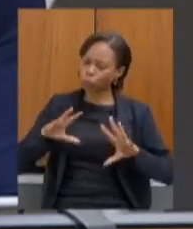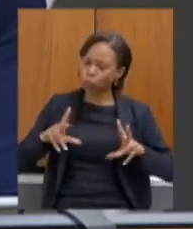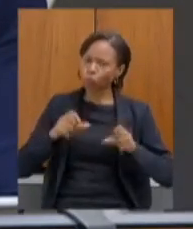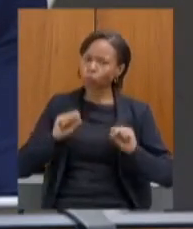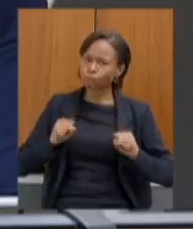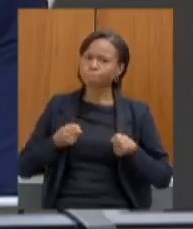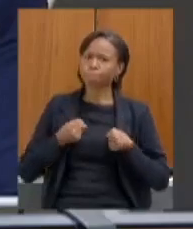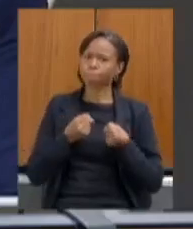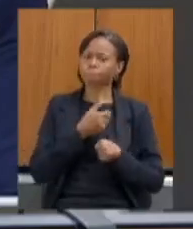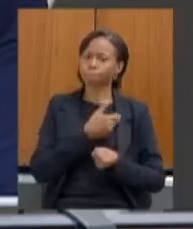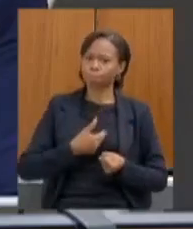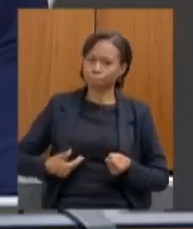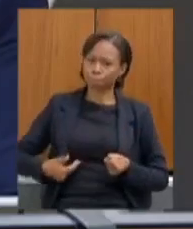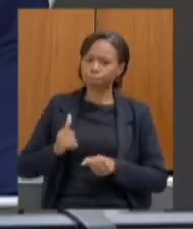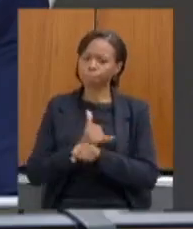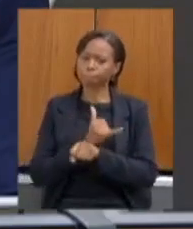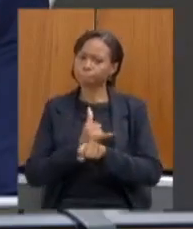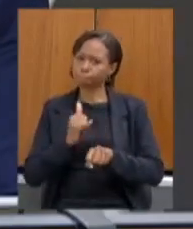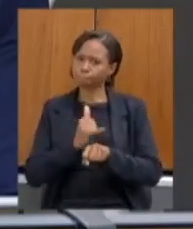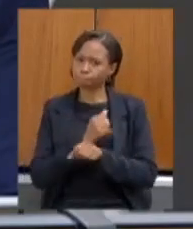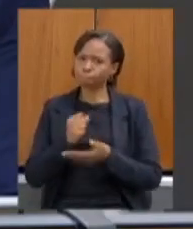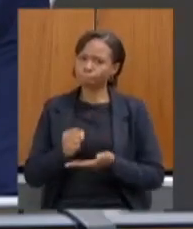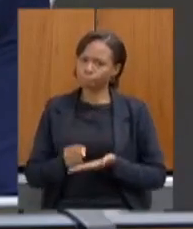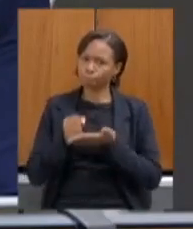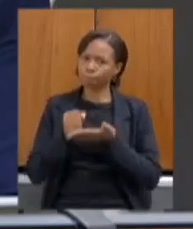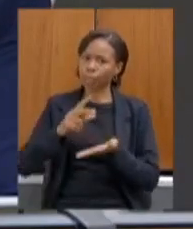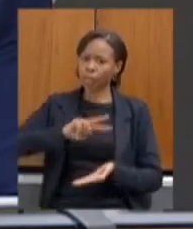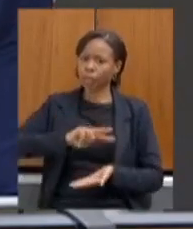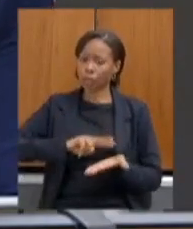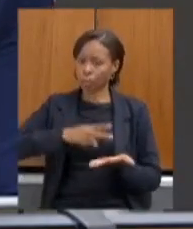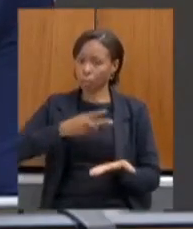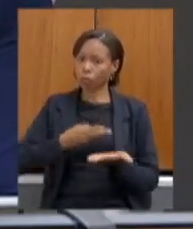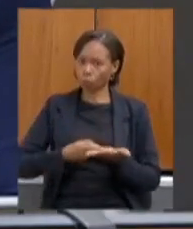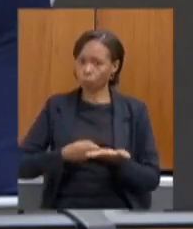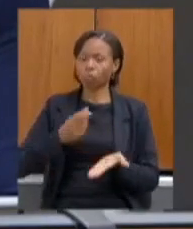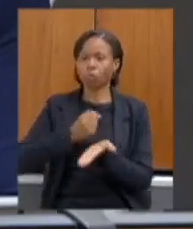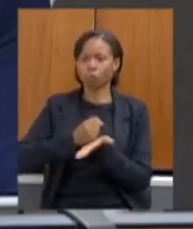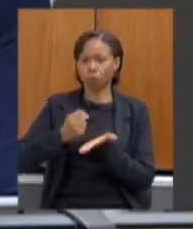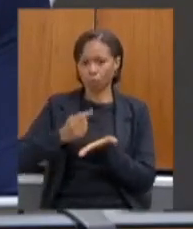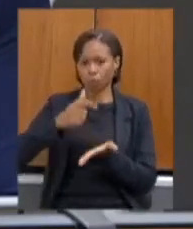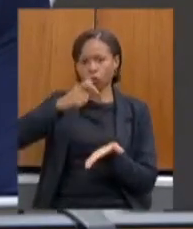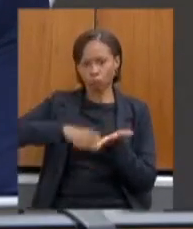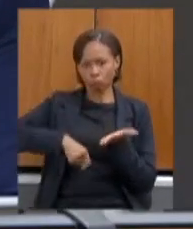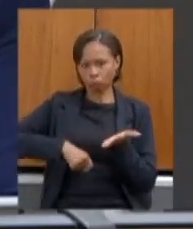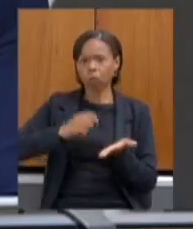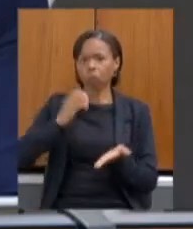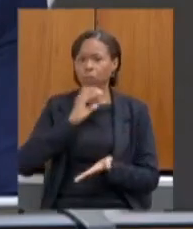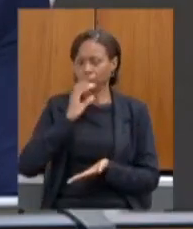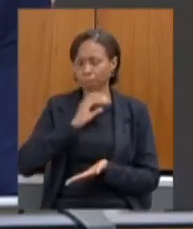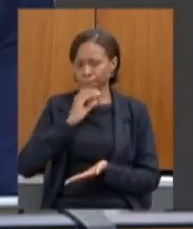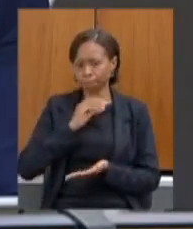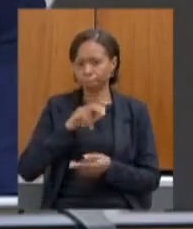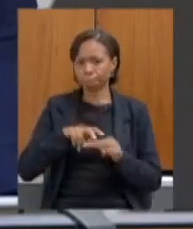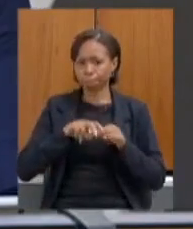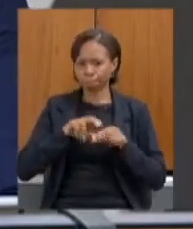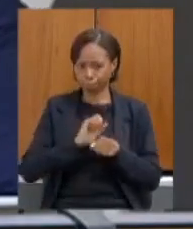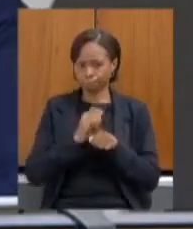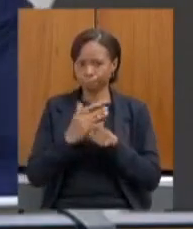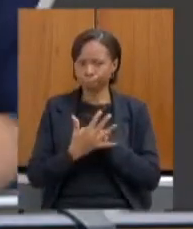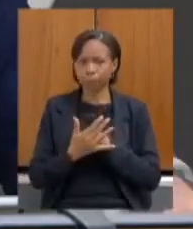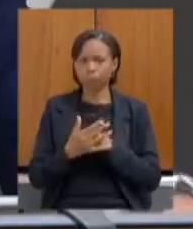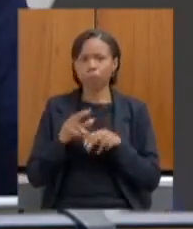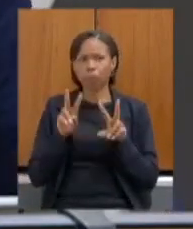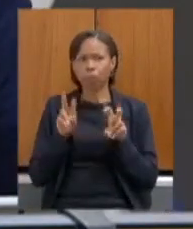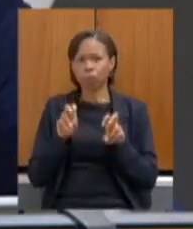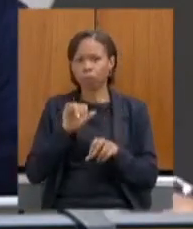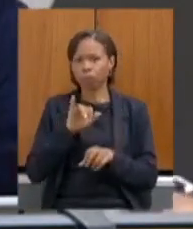encontrar alternativas para a renovação destes contratos de emergência por conta da pandemia. Sobre a